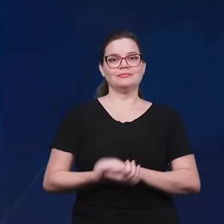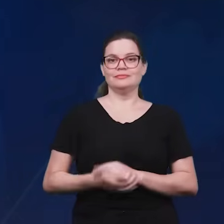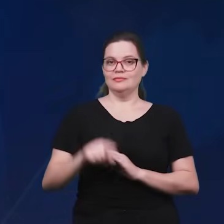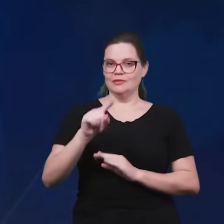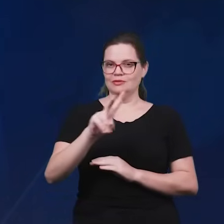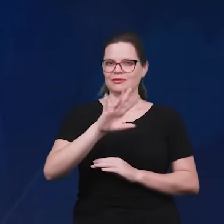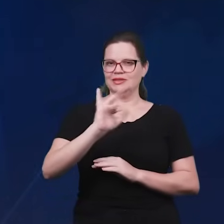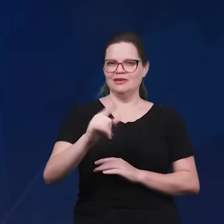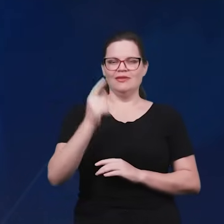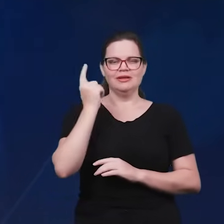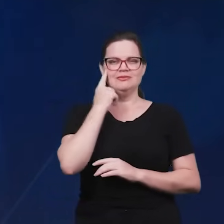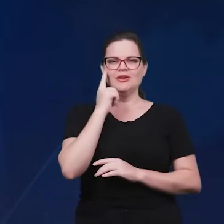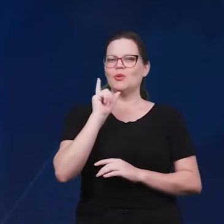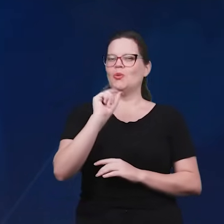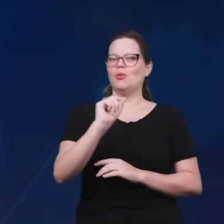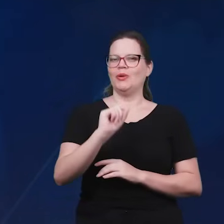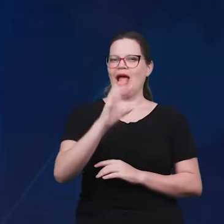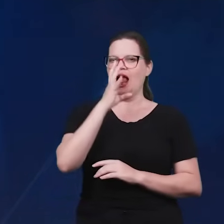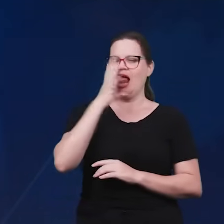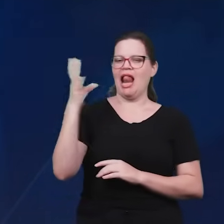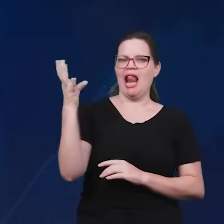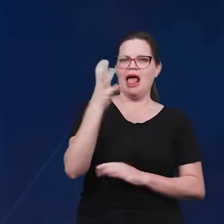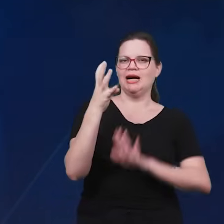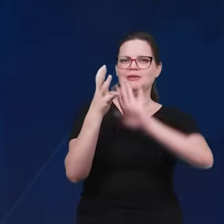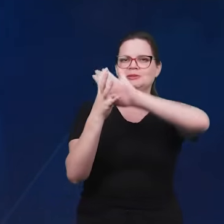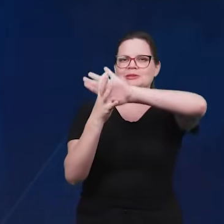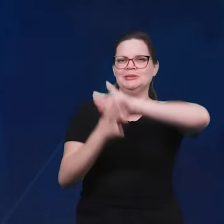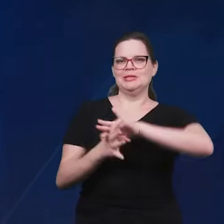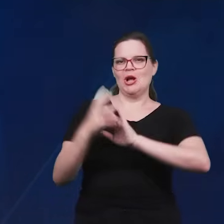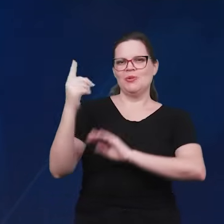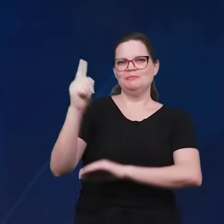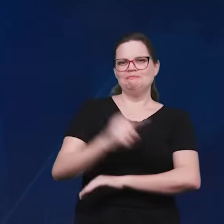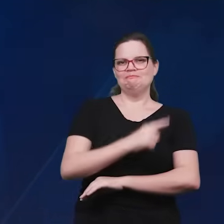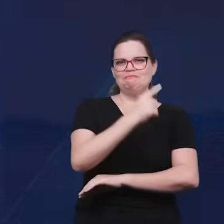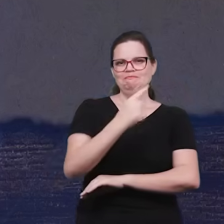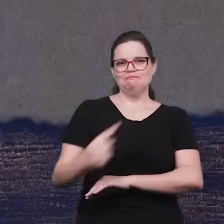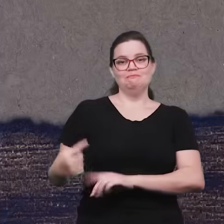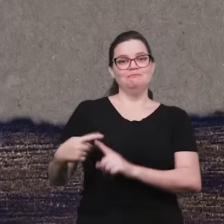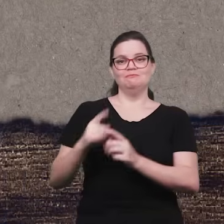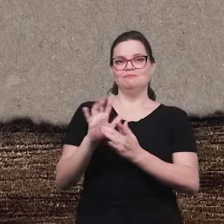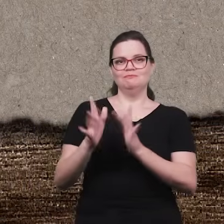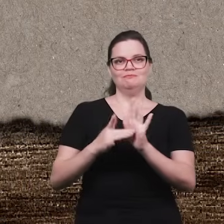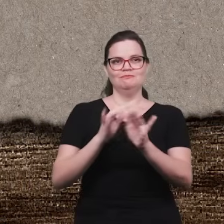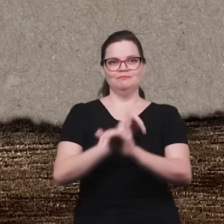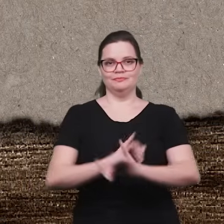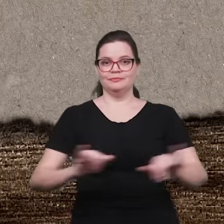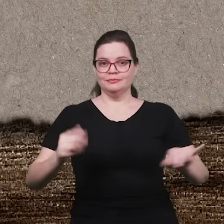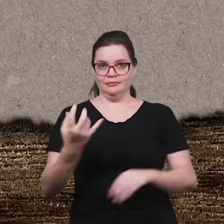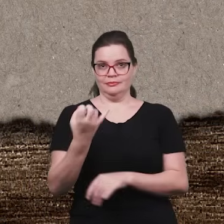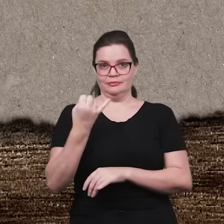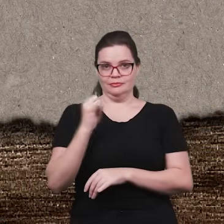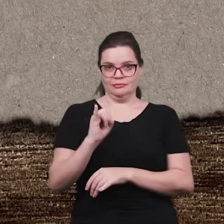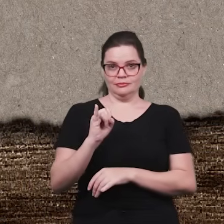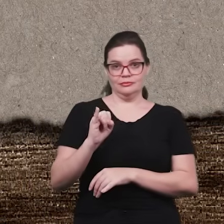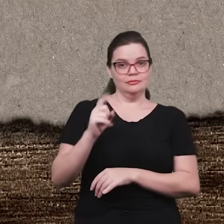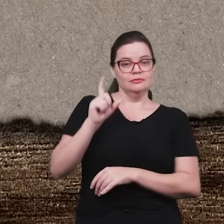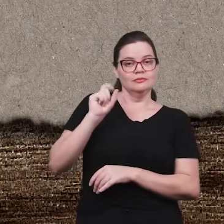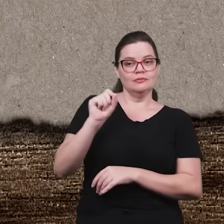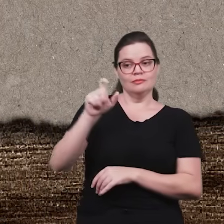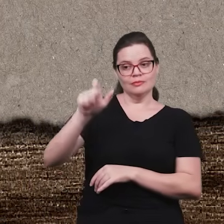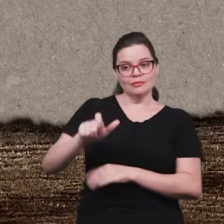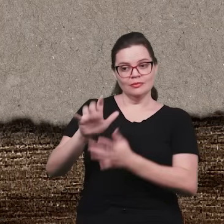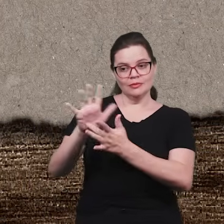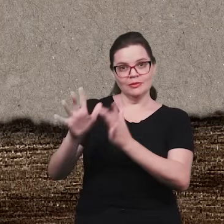você estará livre de toda a condenação do pecado. Porque Jesus disse: se, pois, o Filho